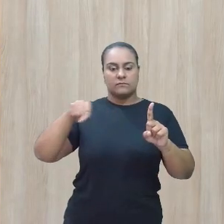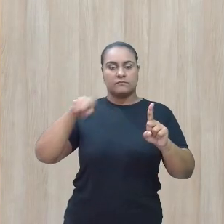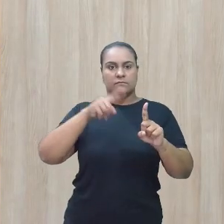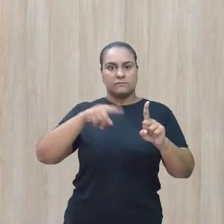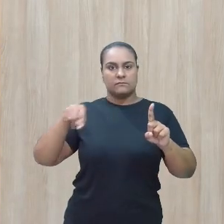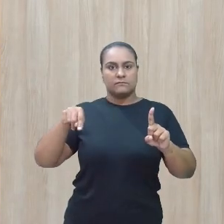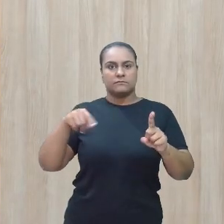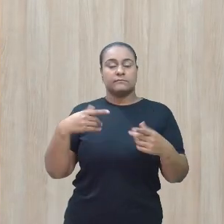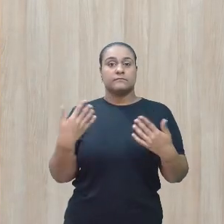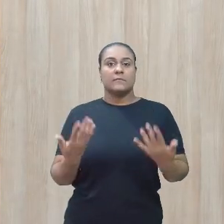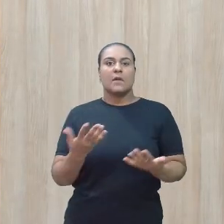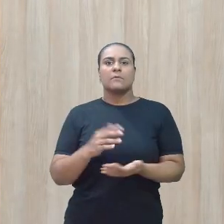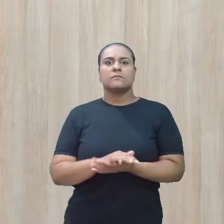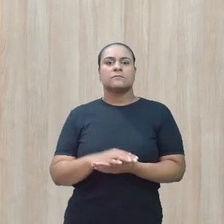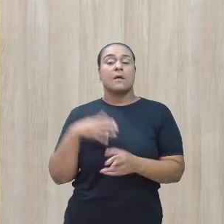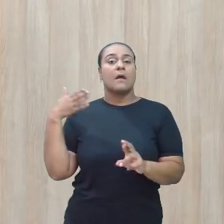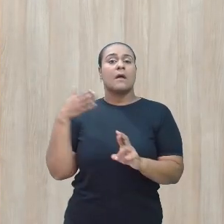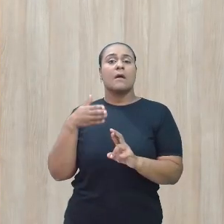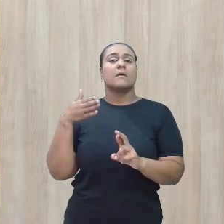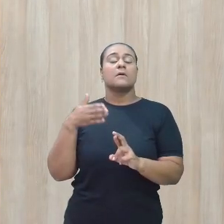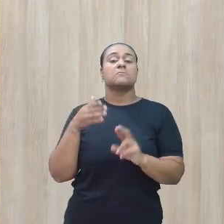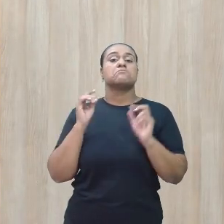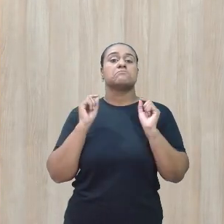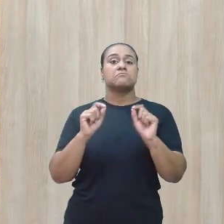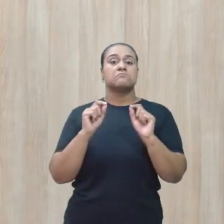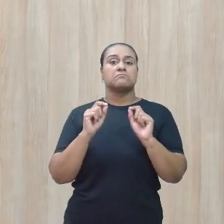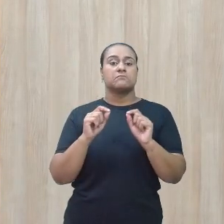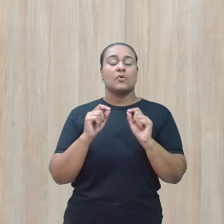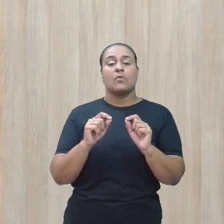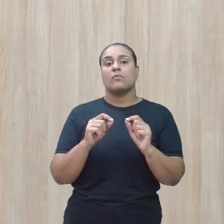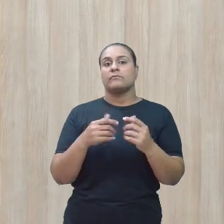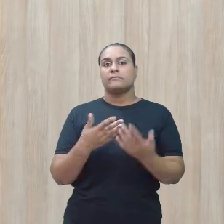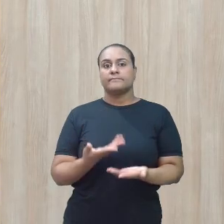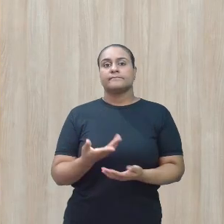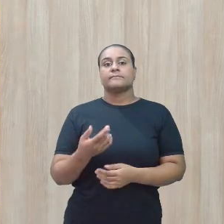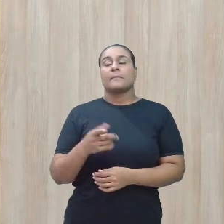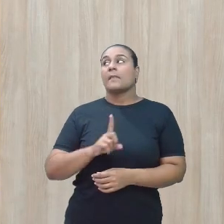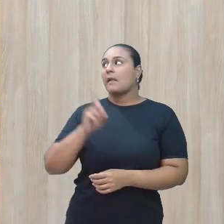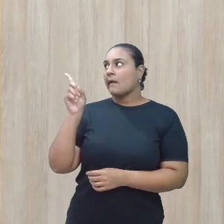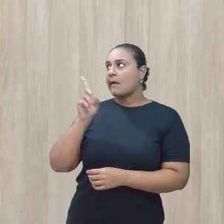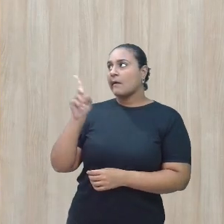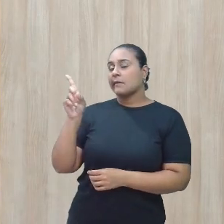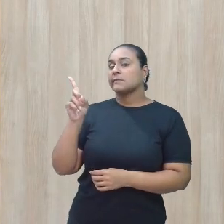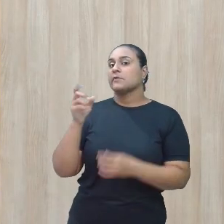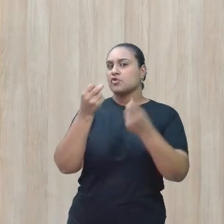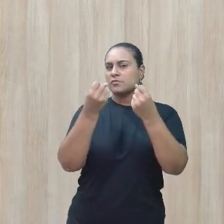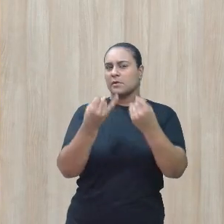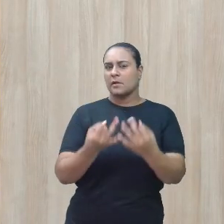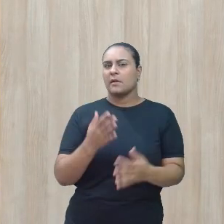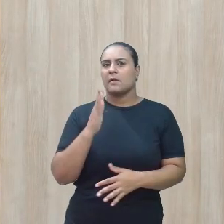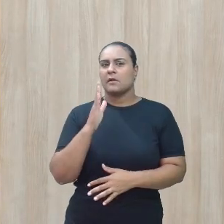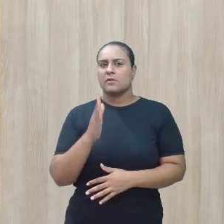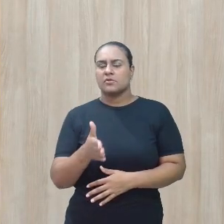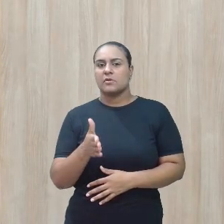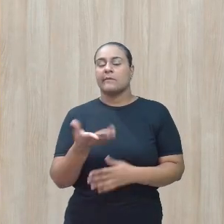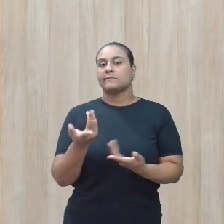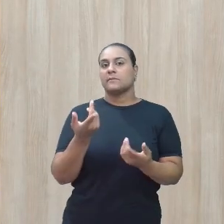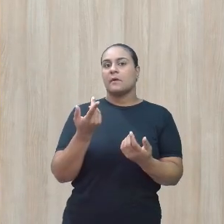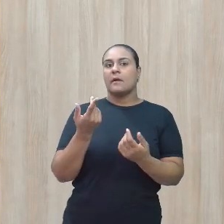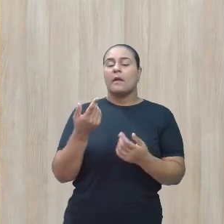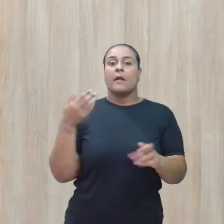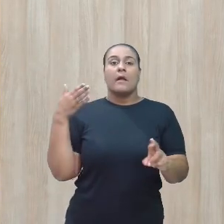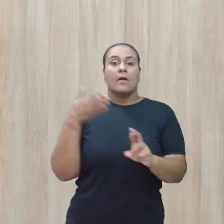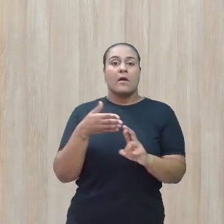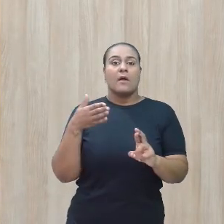E a fonte, de onde que esse gráfico foi retirado, né? Aqui, como eu tinha falado no começo da aula, é uma fonte externa, não foi um gráfico que